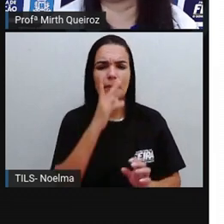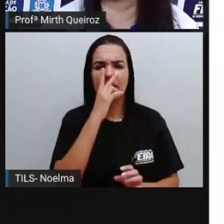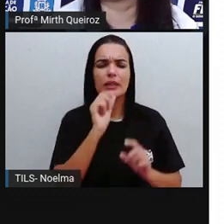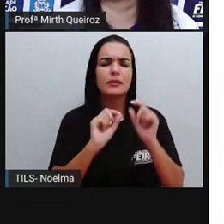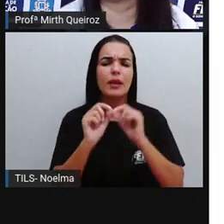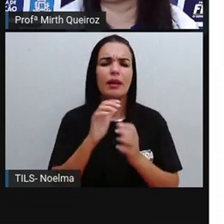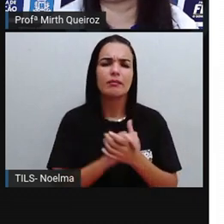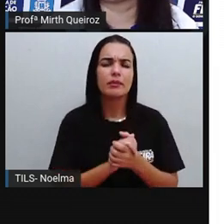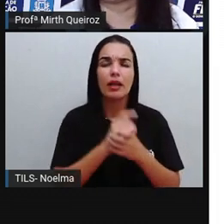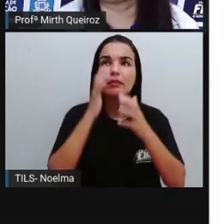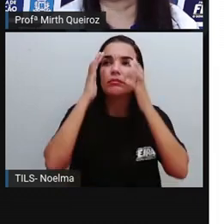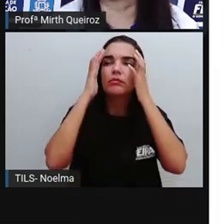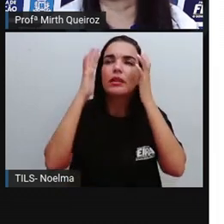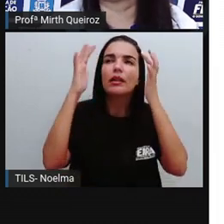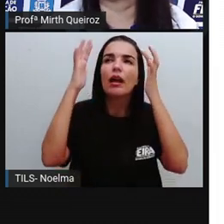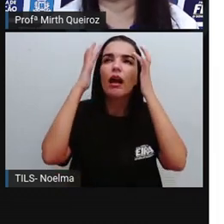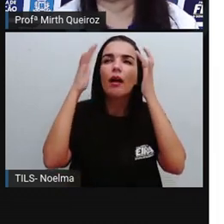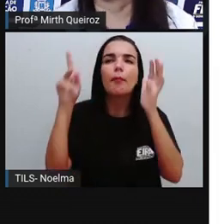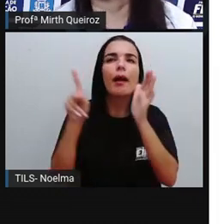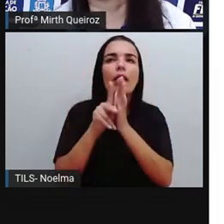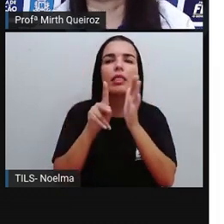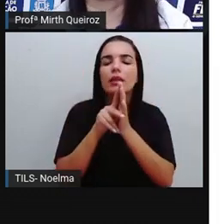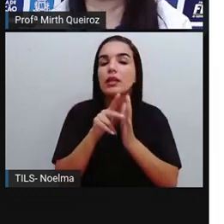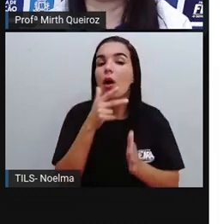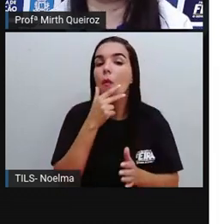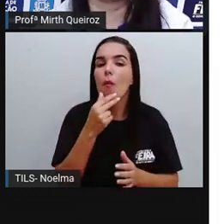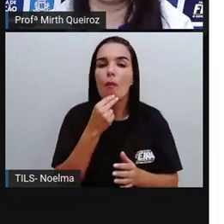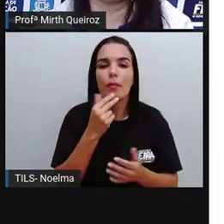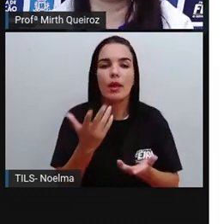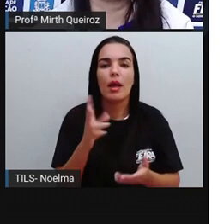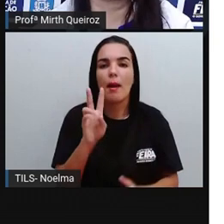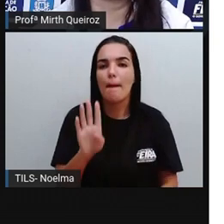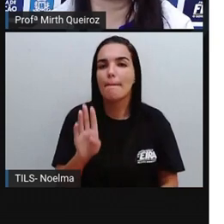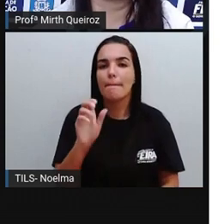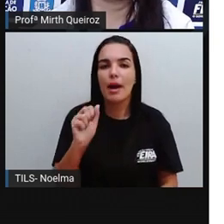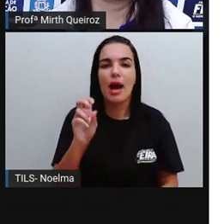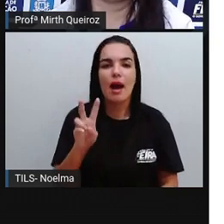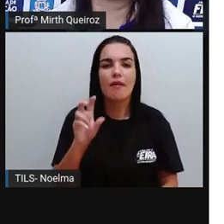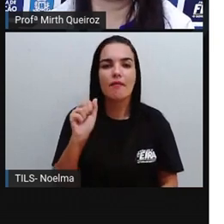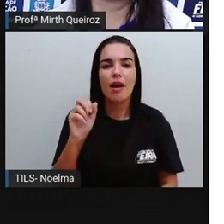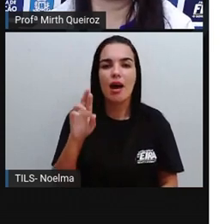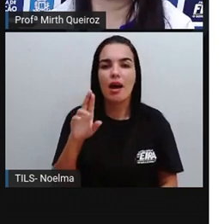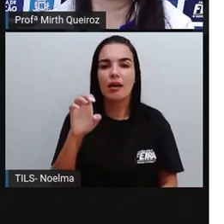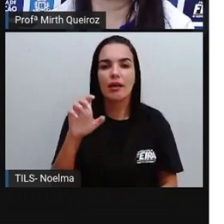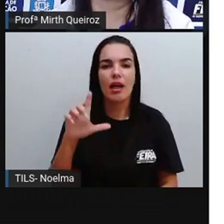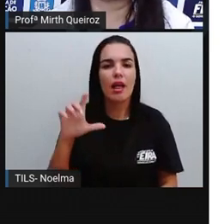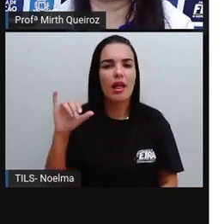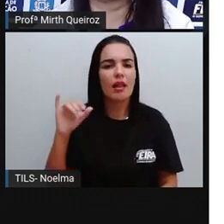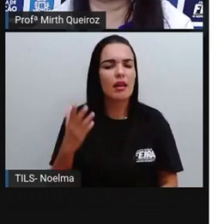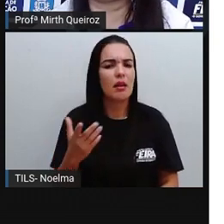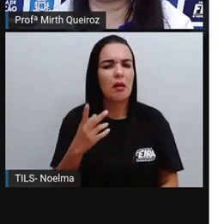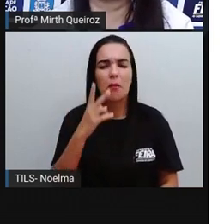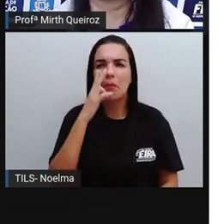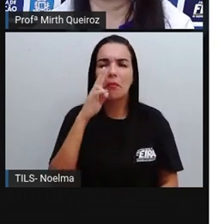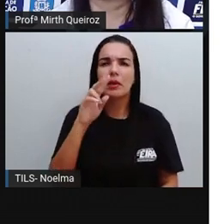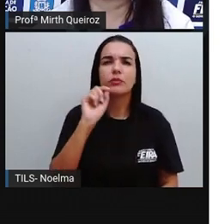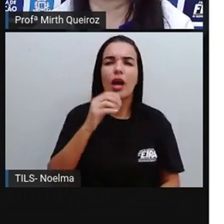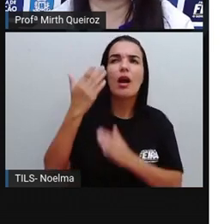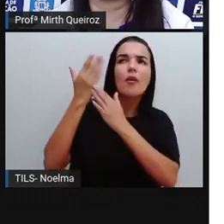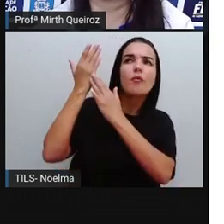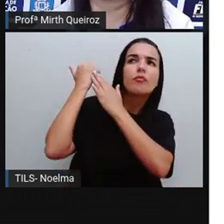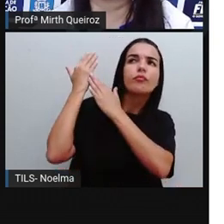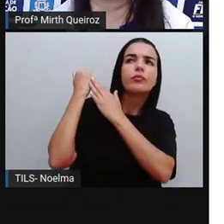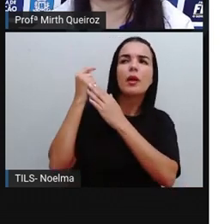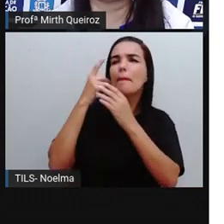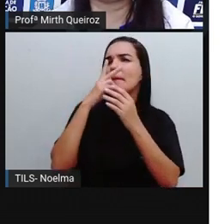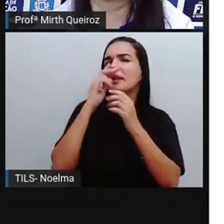da imaginação dele. A gente pode analisar que esse, ao fundo, aqui poderia ser o céu, né? Nós temos